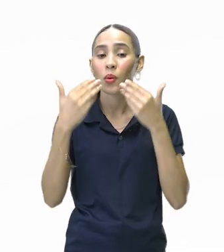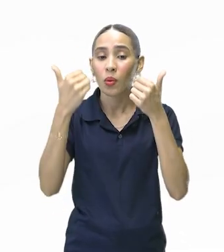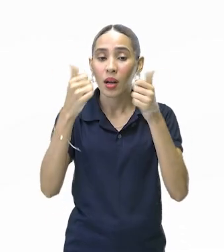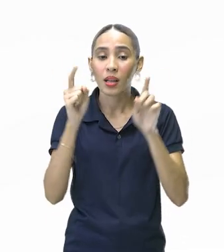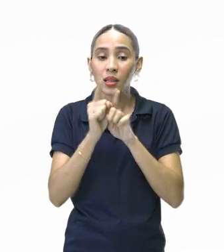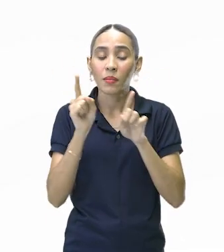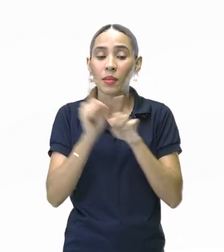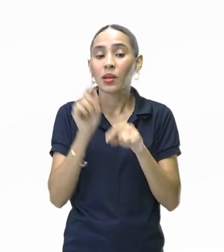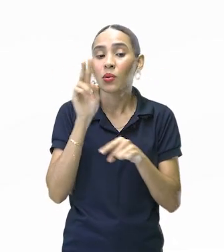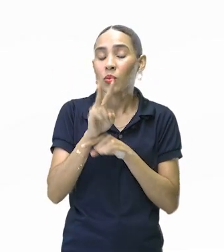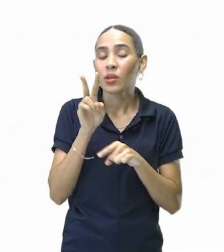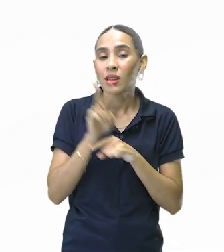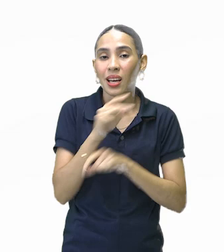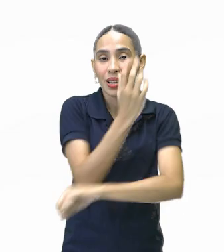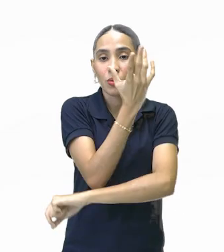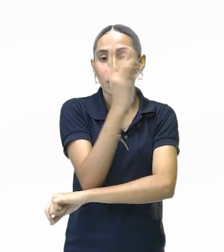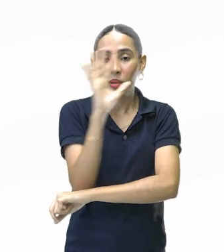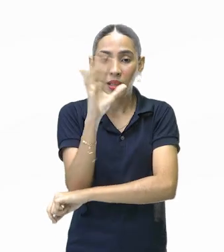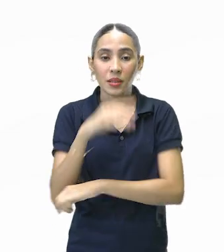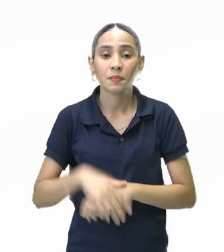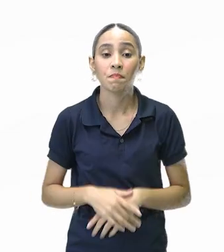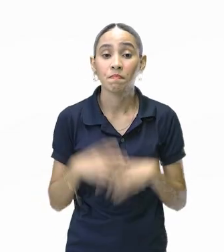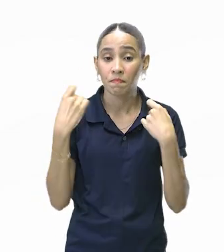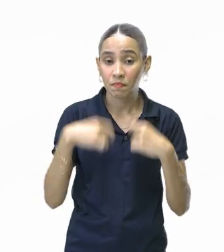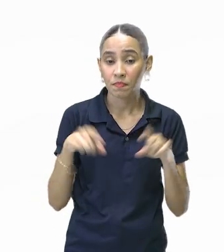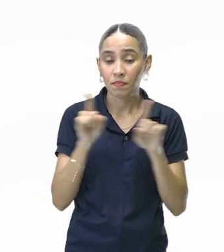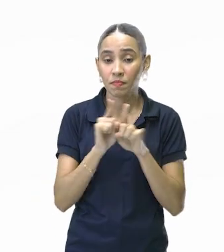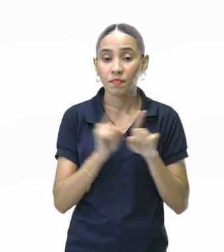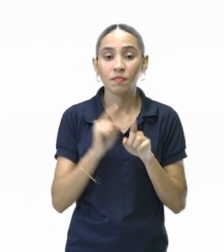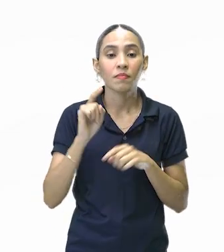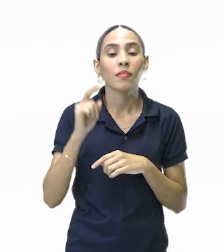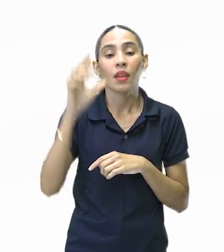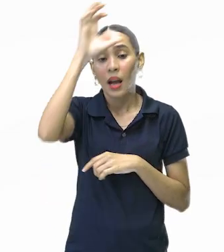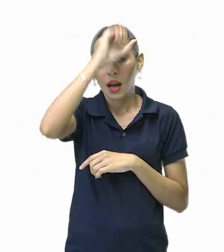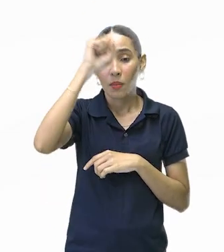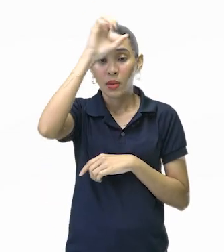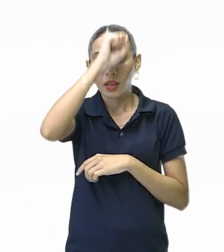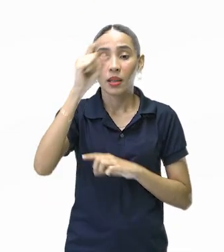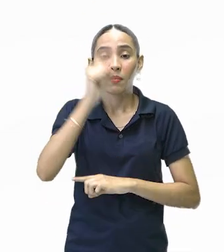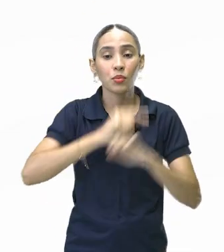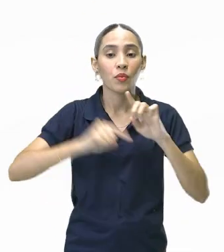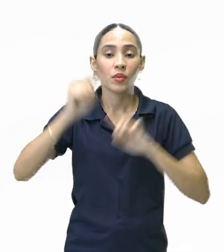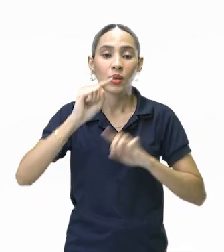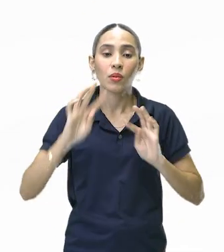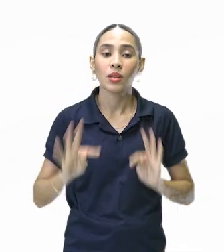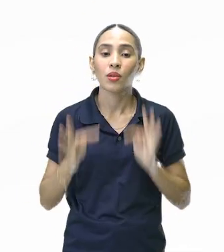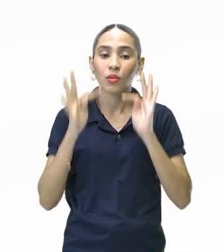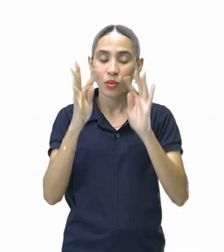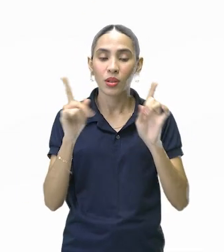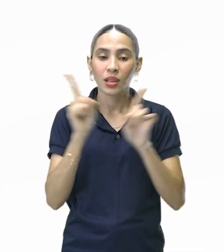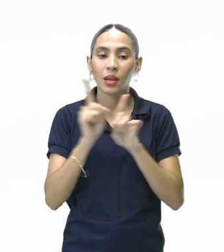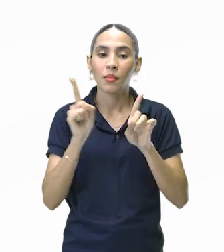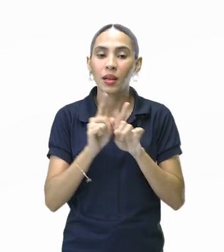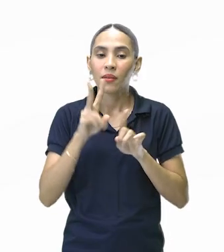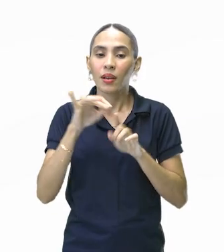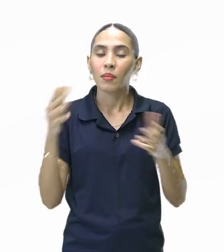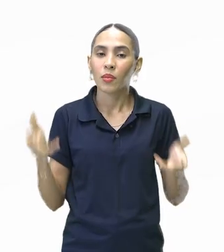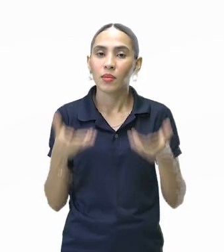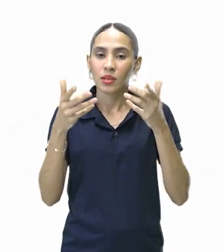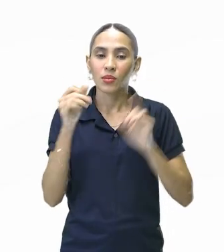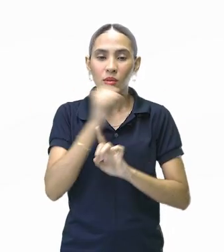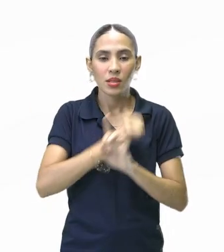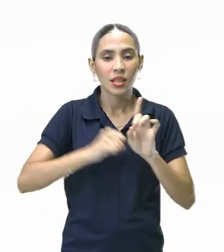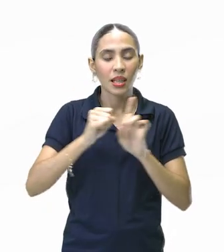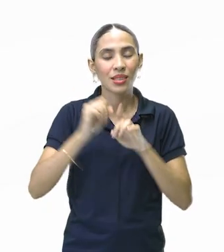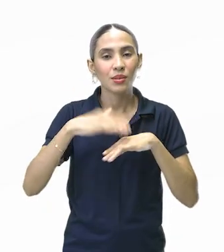né, e cuidar melhor do meio ambiente. Precisamos aprender sobre inovação tecnológica. Também vai promover uma sociedade